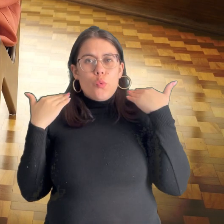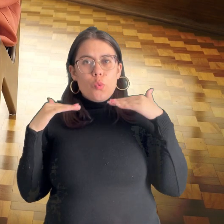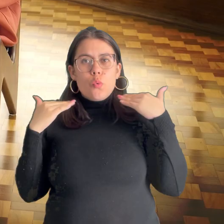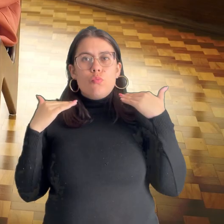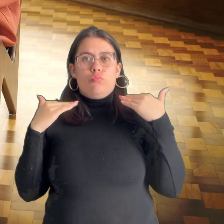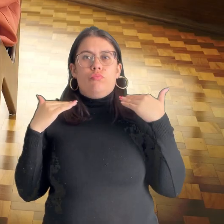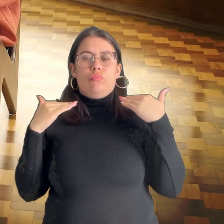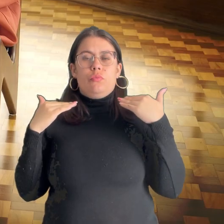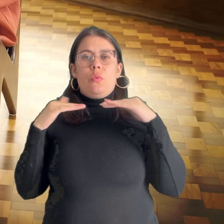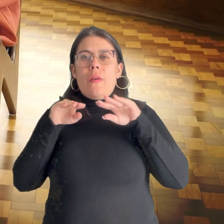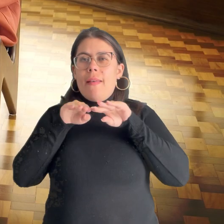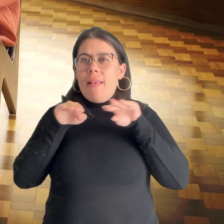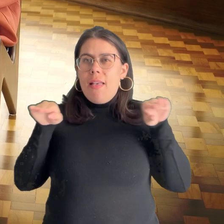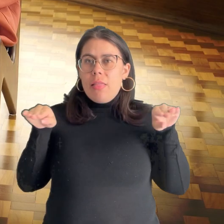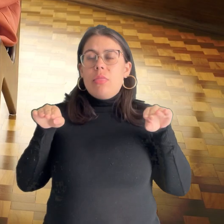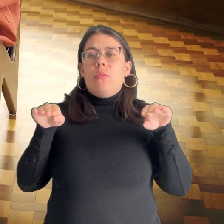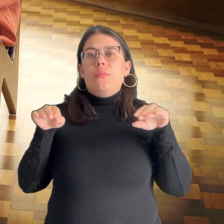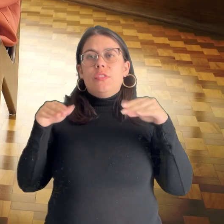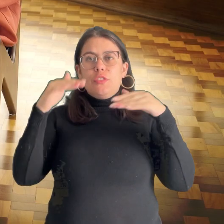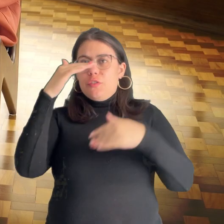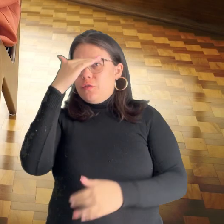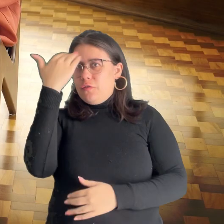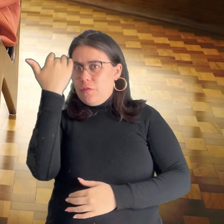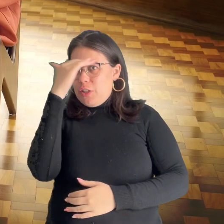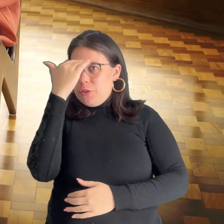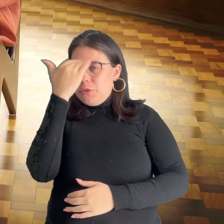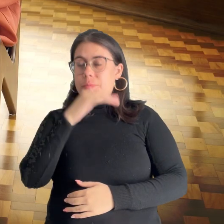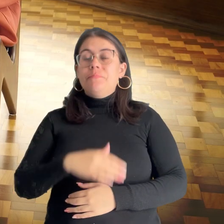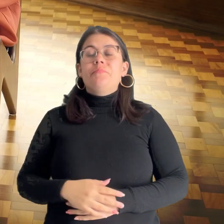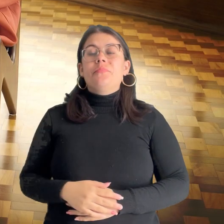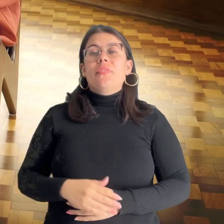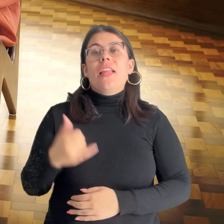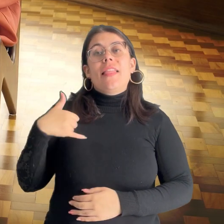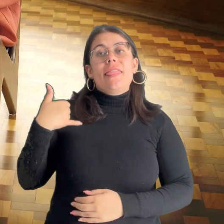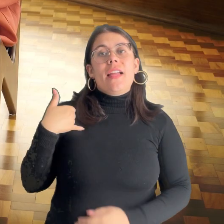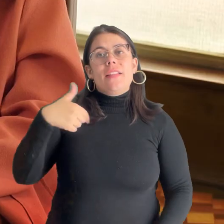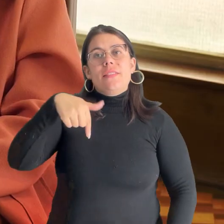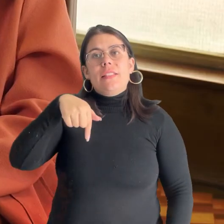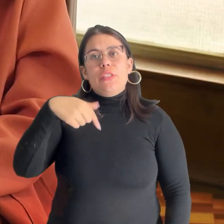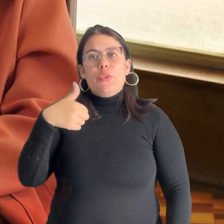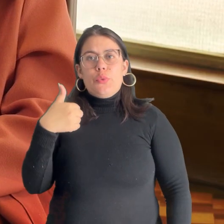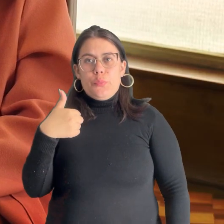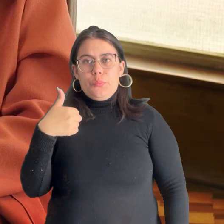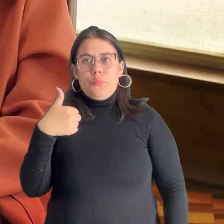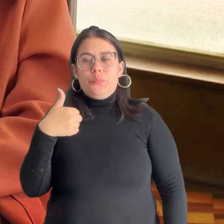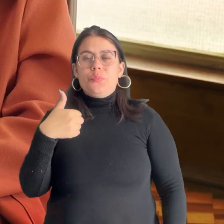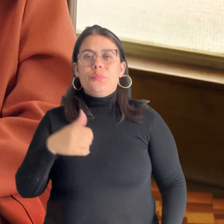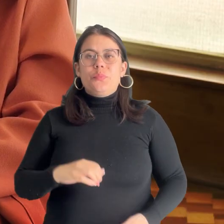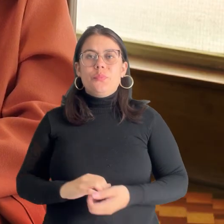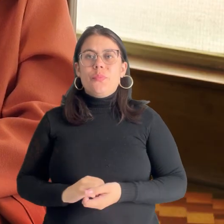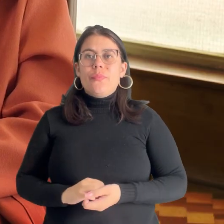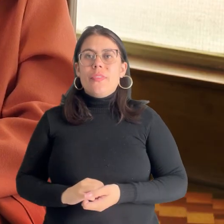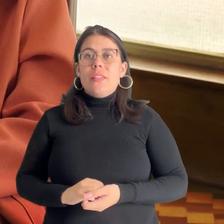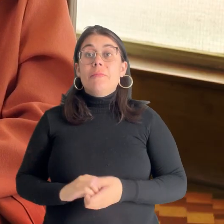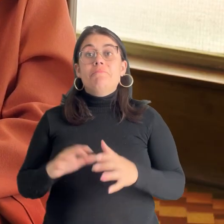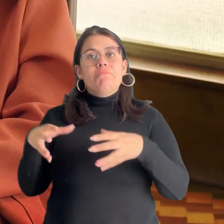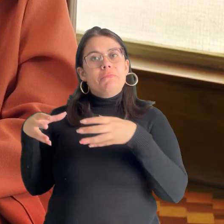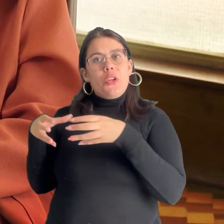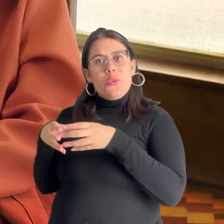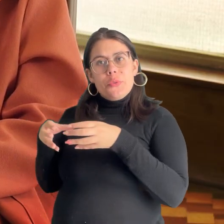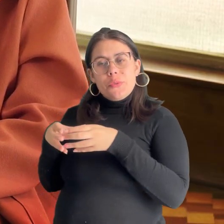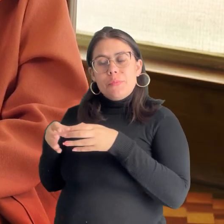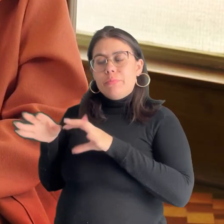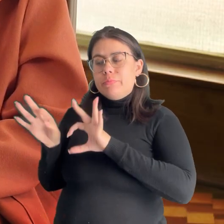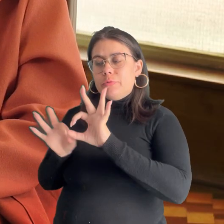reto e franja. Tenho 71 anos de idade. Então, a minha equipe da oficina